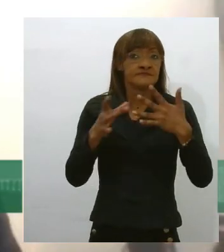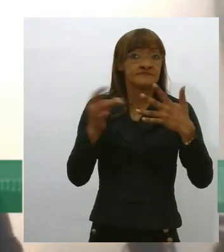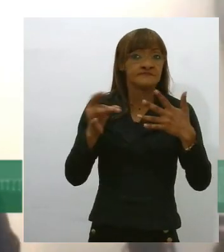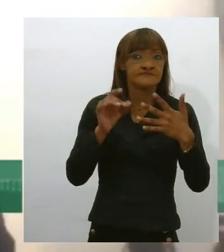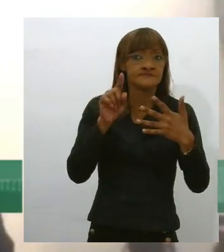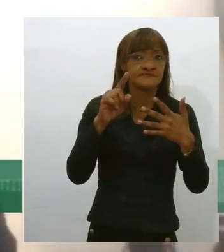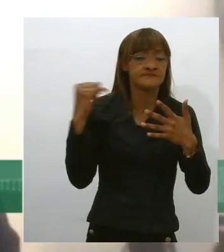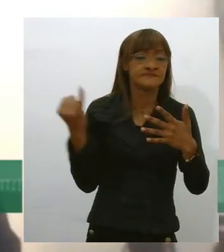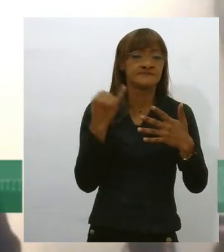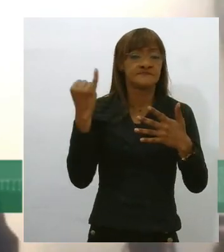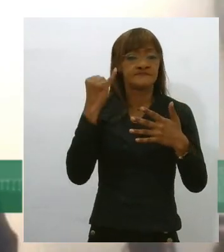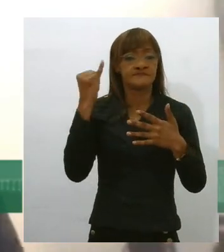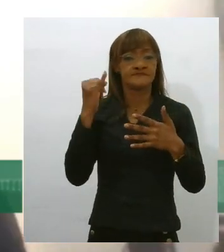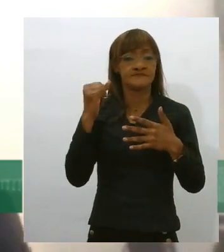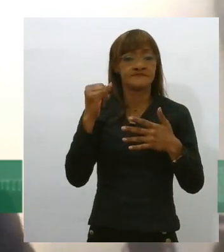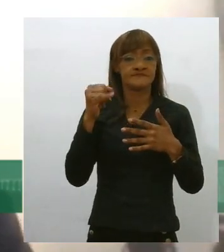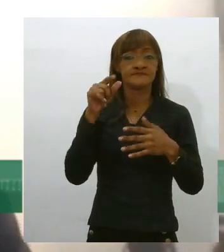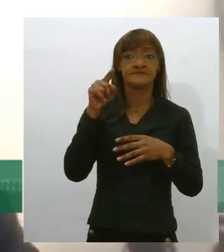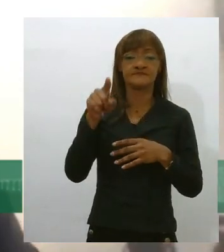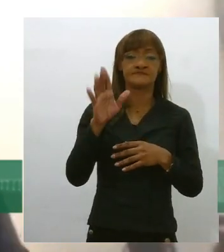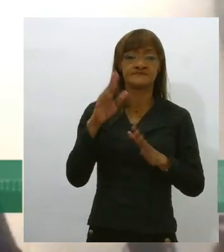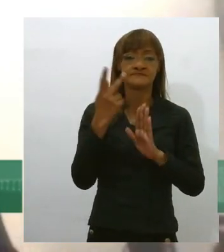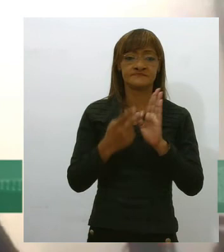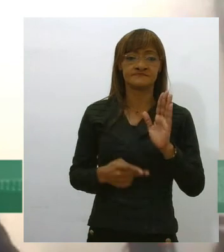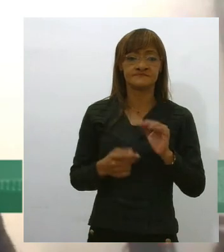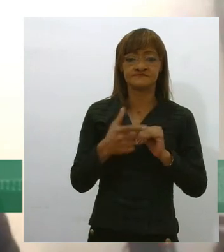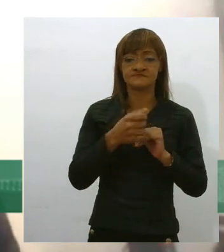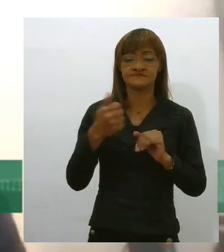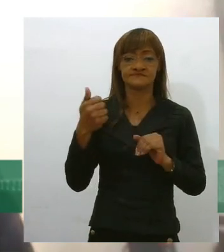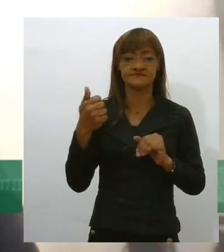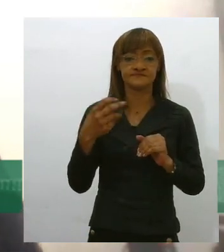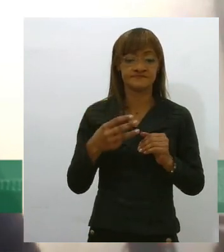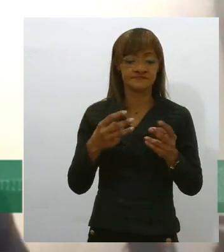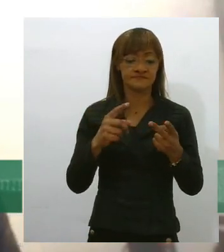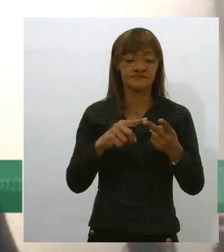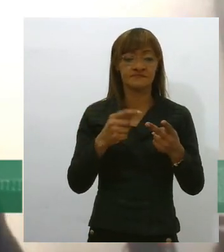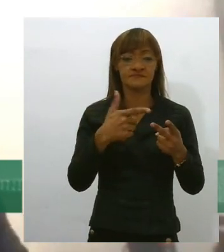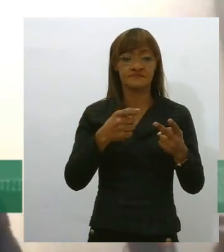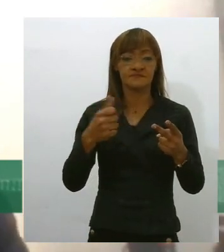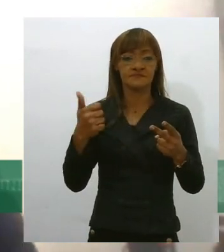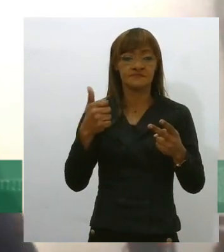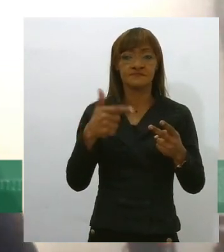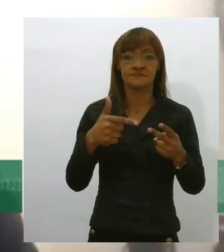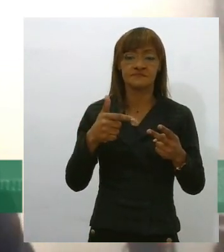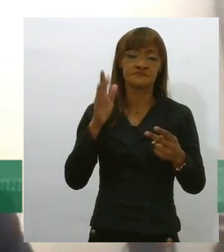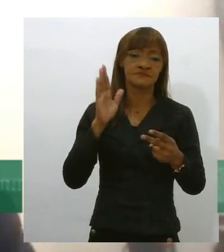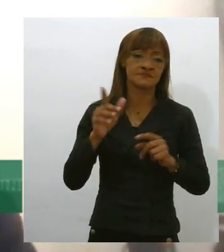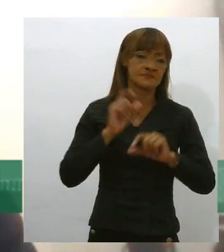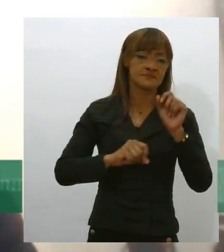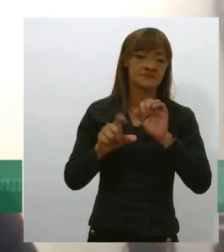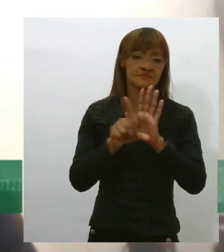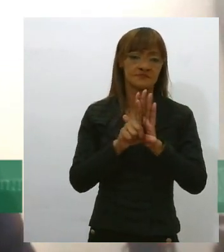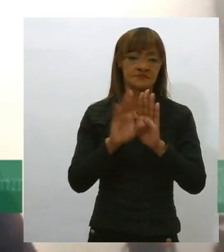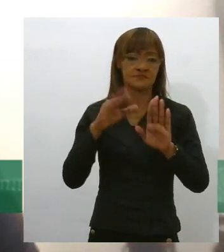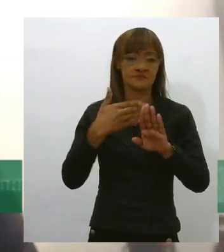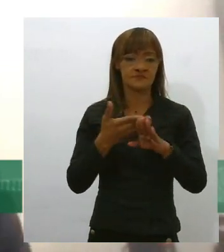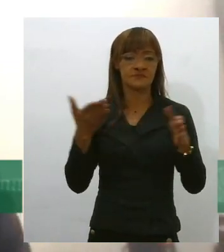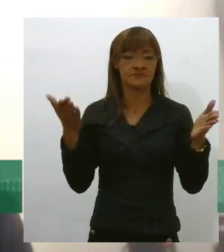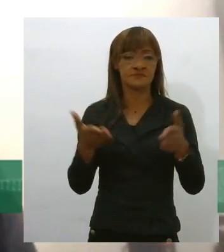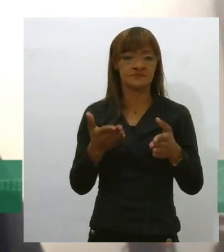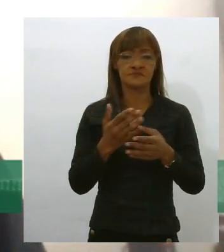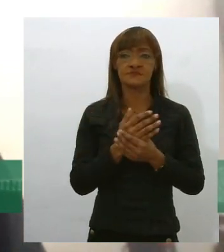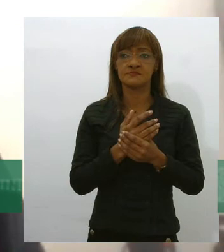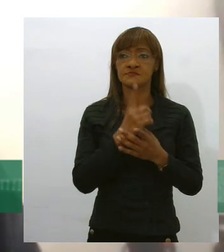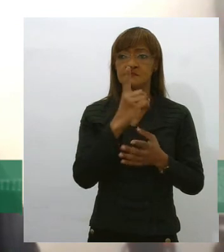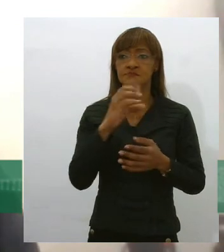para você ver você citou Project 2003/2012 o projeto que originou esta lei que permite arrendamentos e por cento da grade de programação